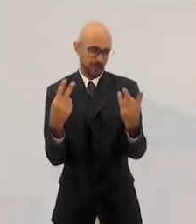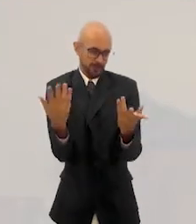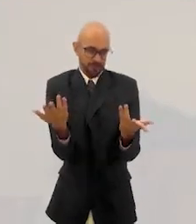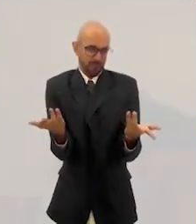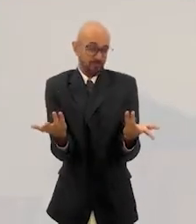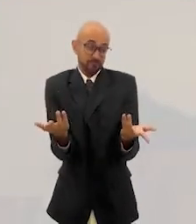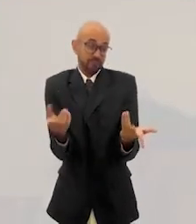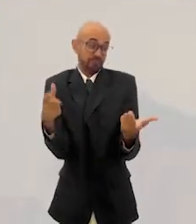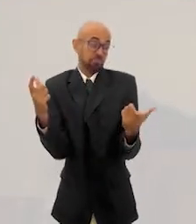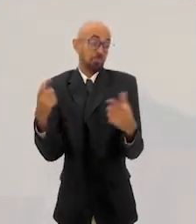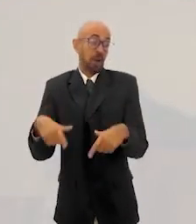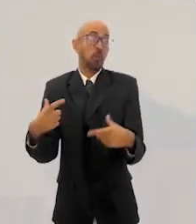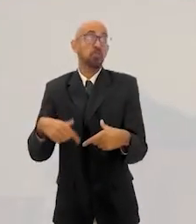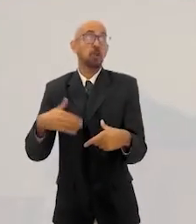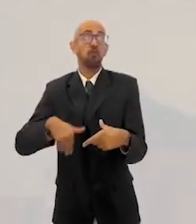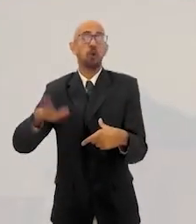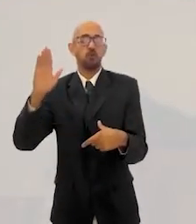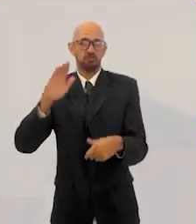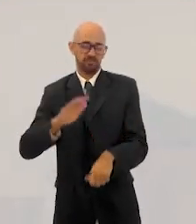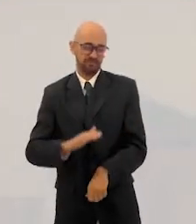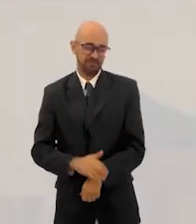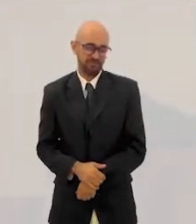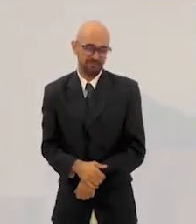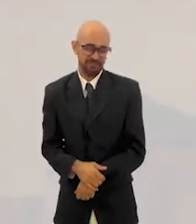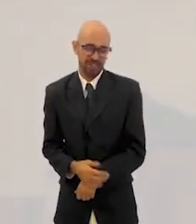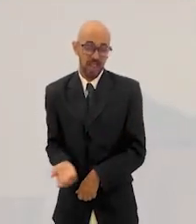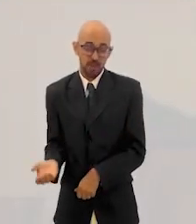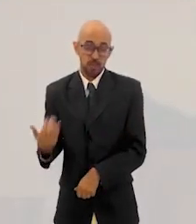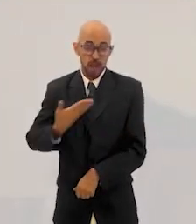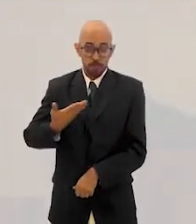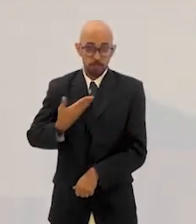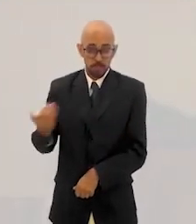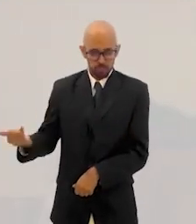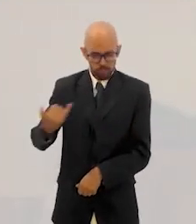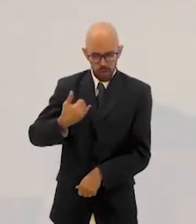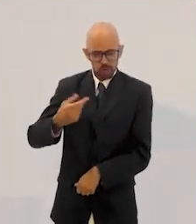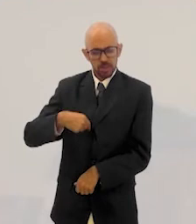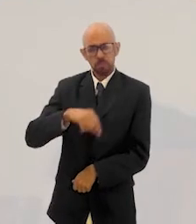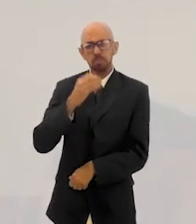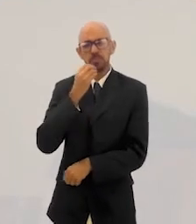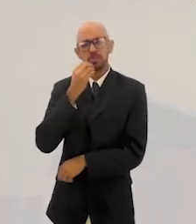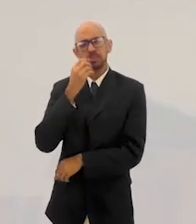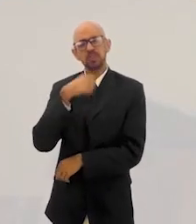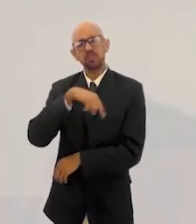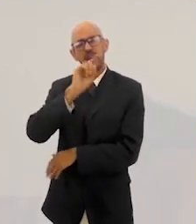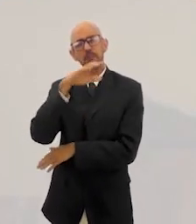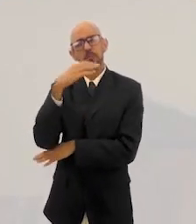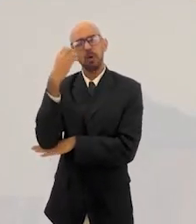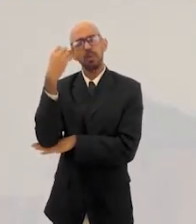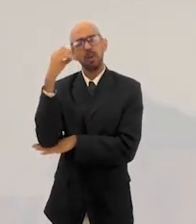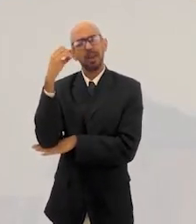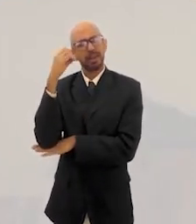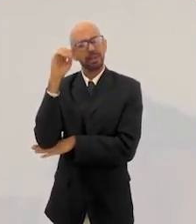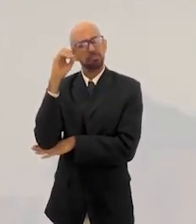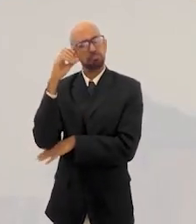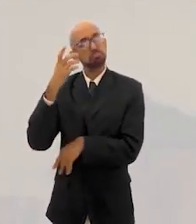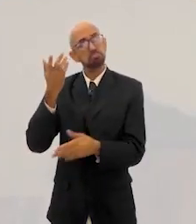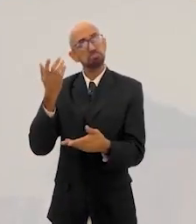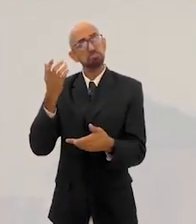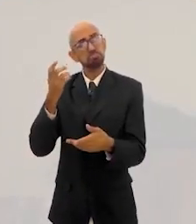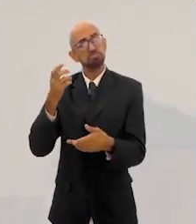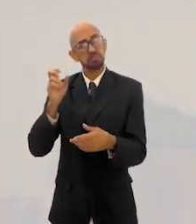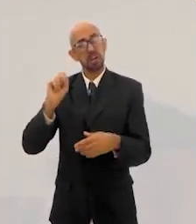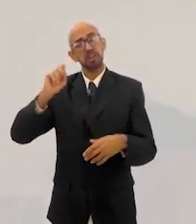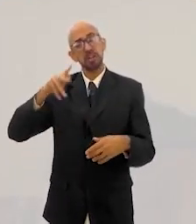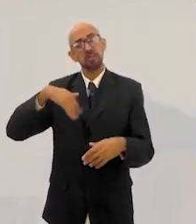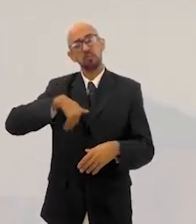vou? Aí um amigo meu falou: Pô, você não quer ir lá para Porto Alegre? Eu falei: